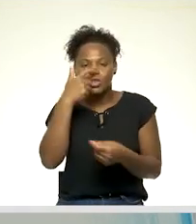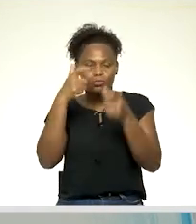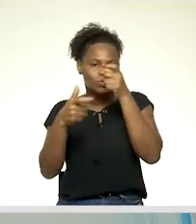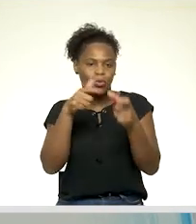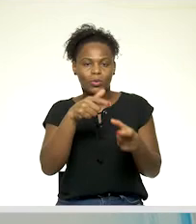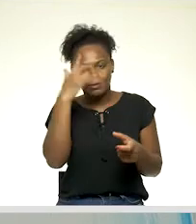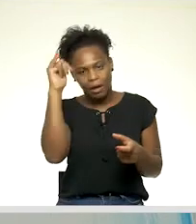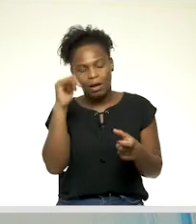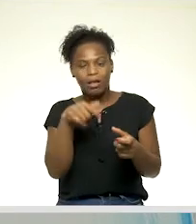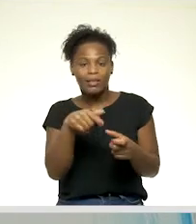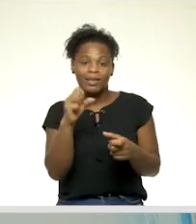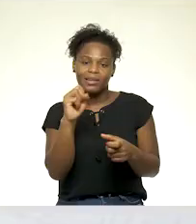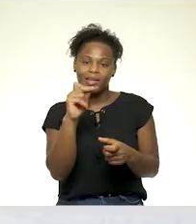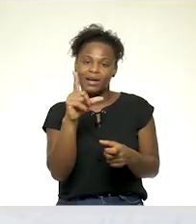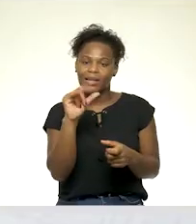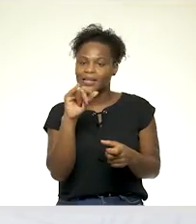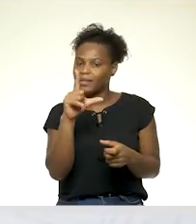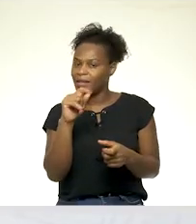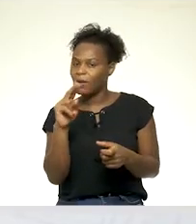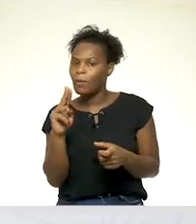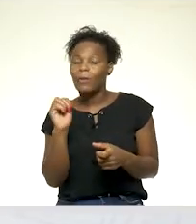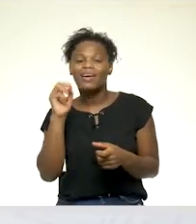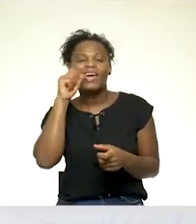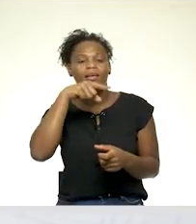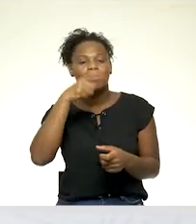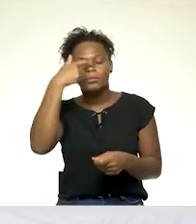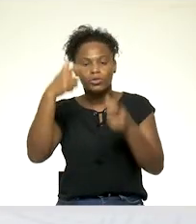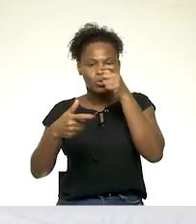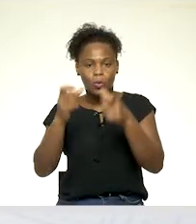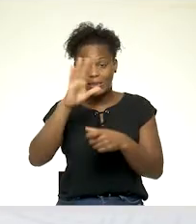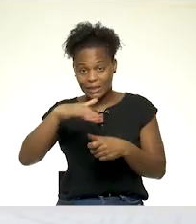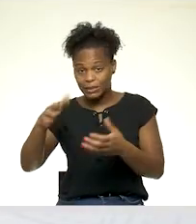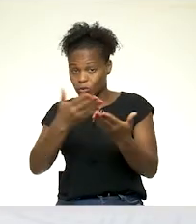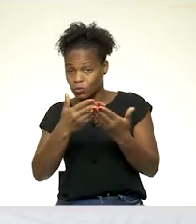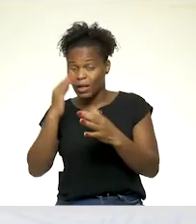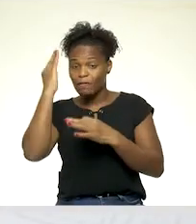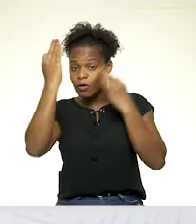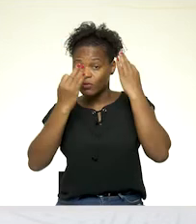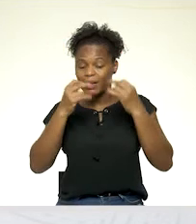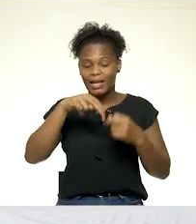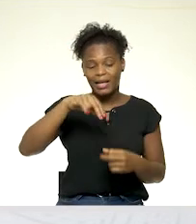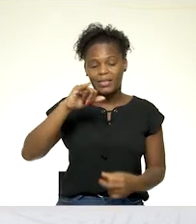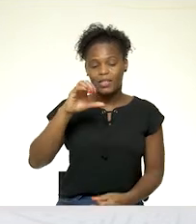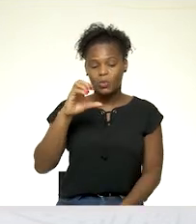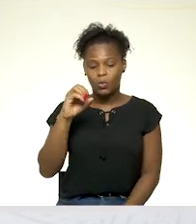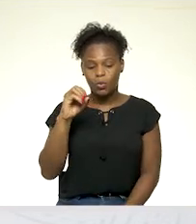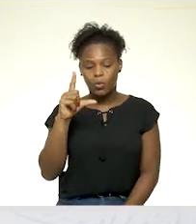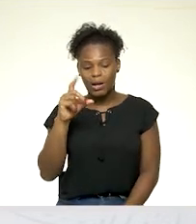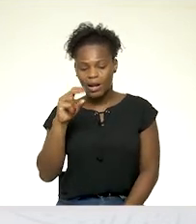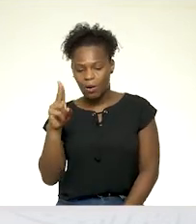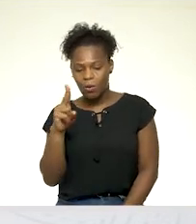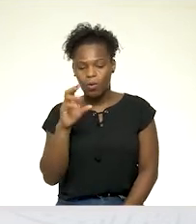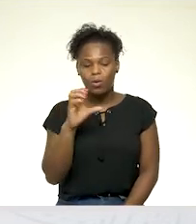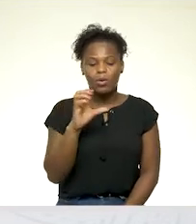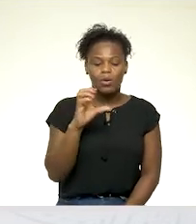esses precursores de Galileu? Foram cientistas e filósofos como Nicolau de Cusa, Giordano Bruno,